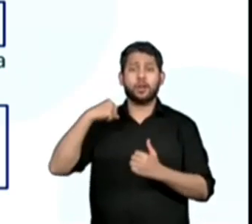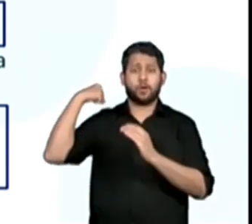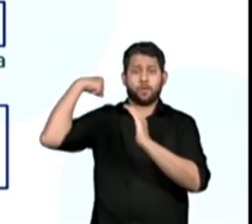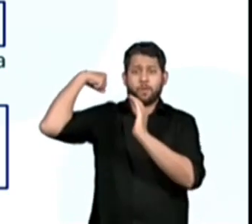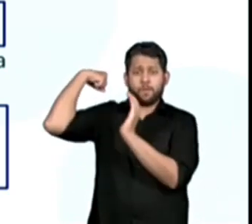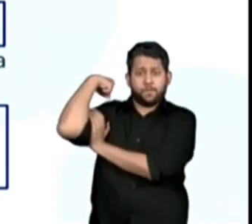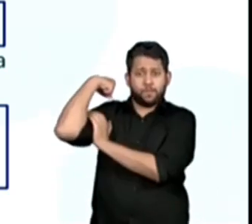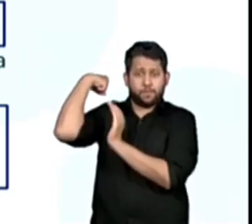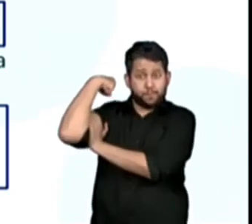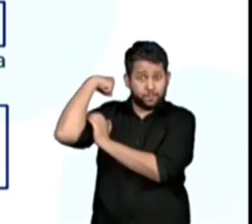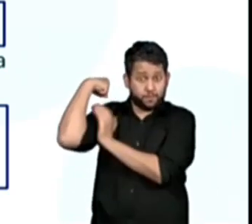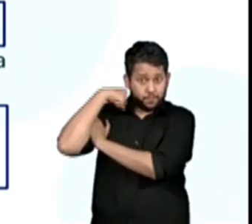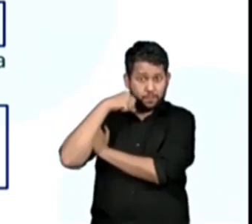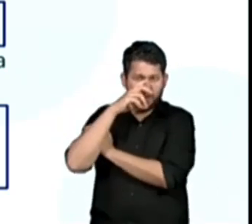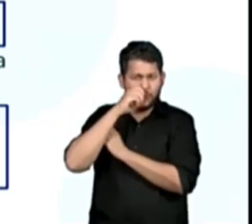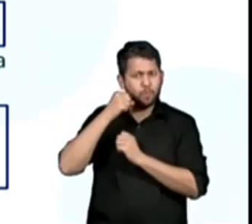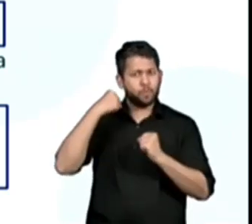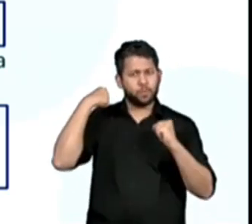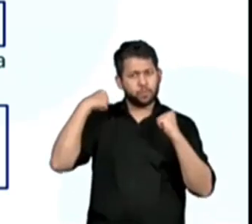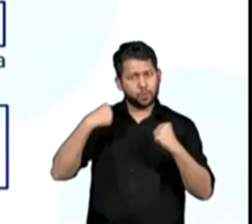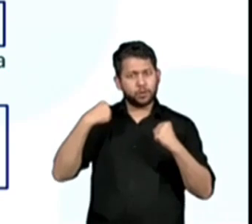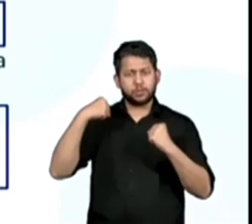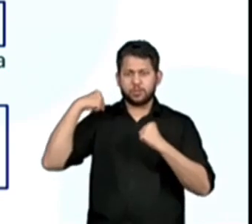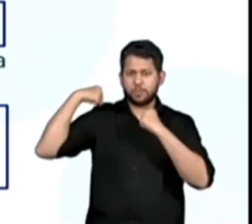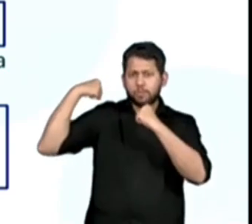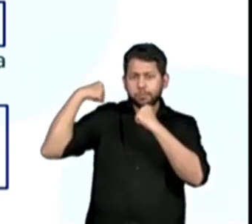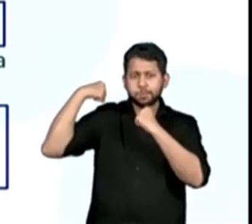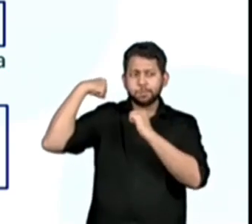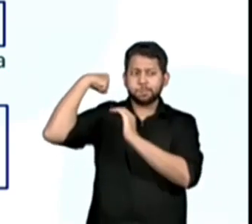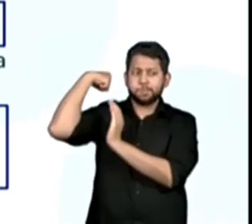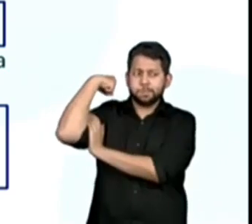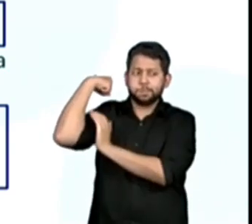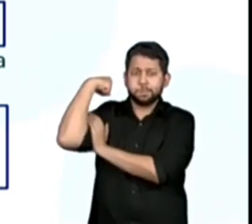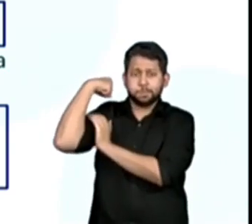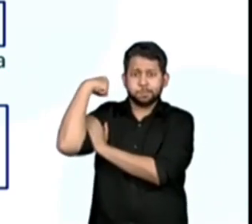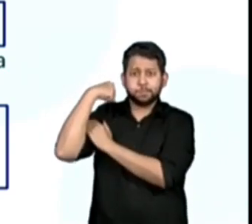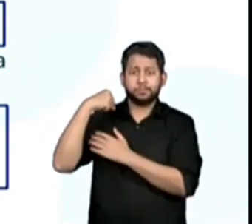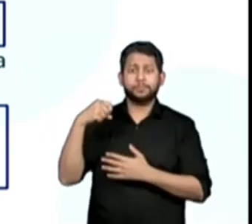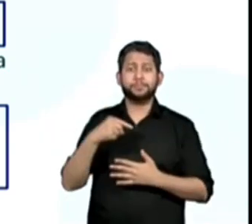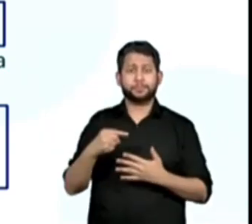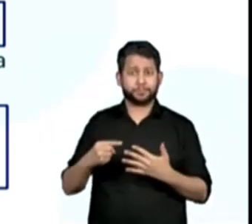Super força ele tem, ó. Super